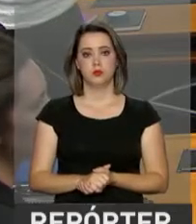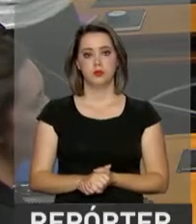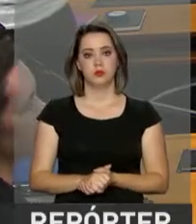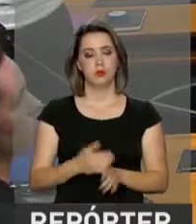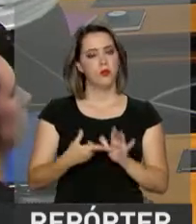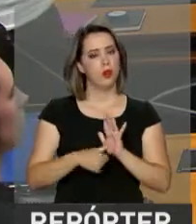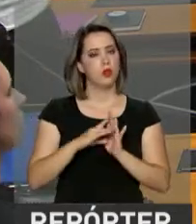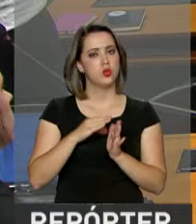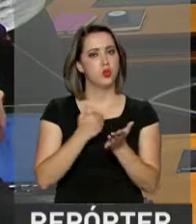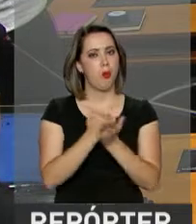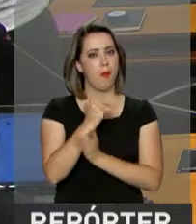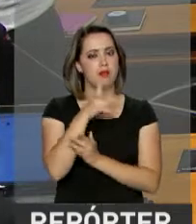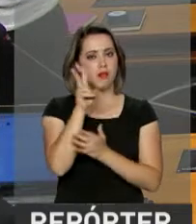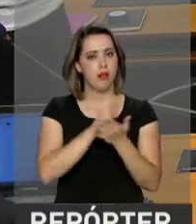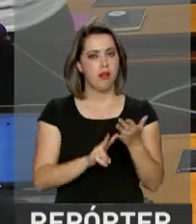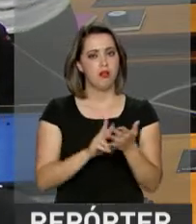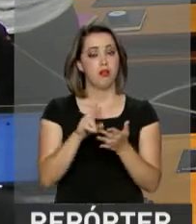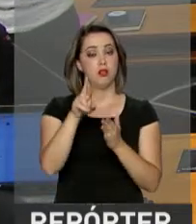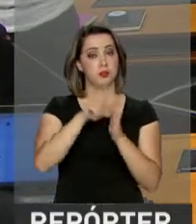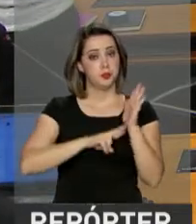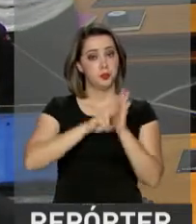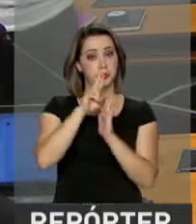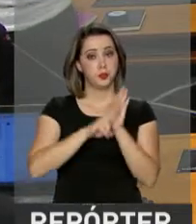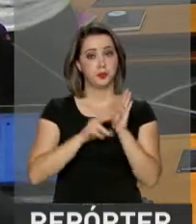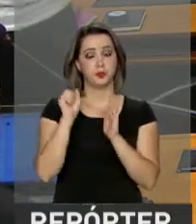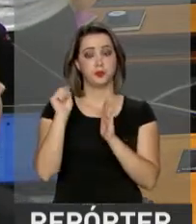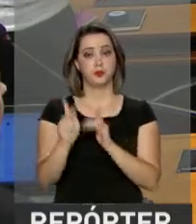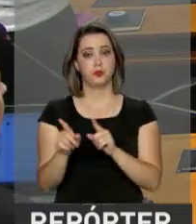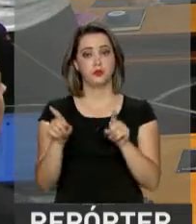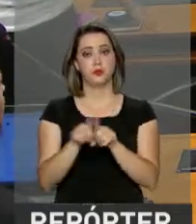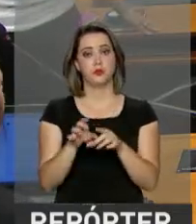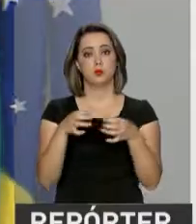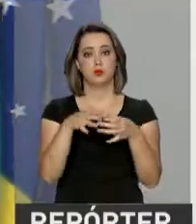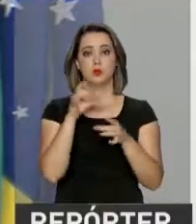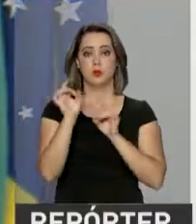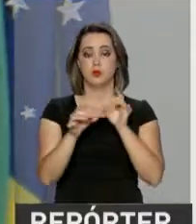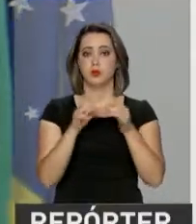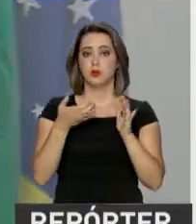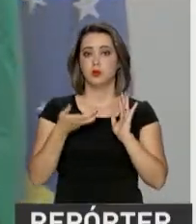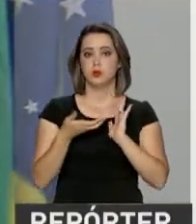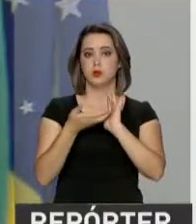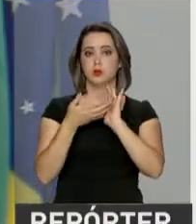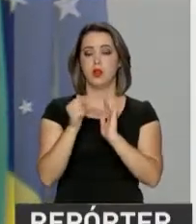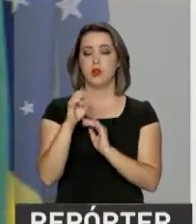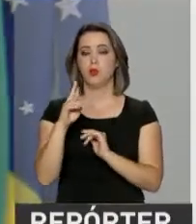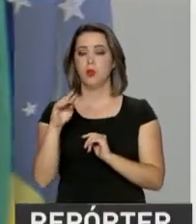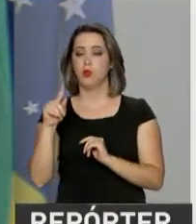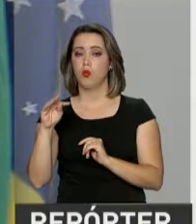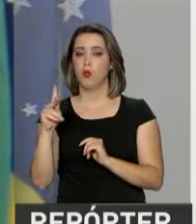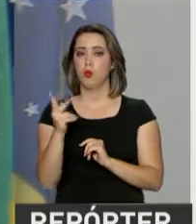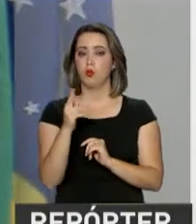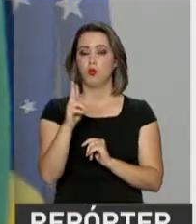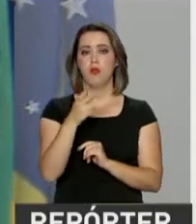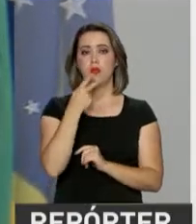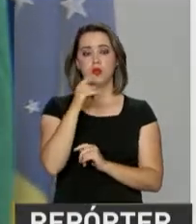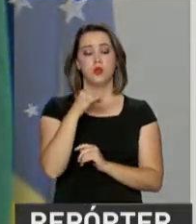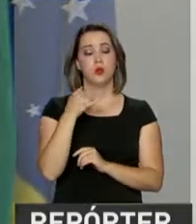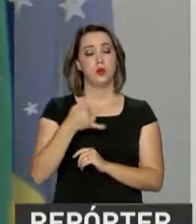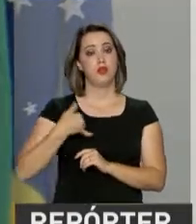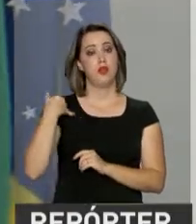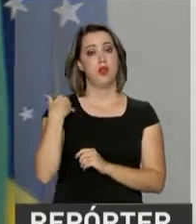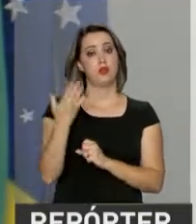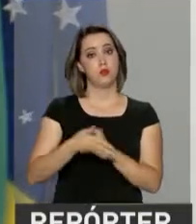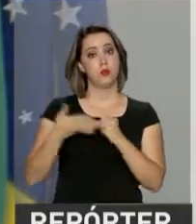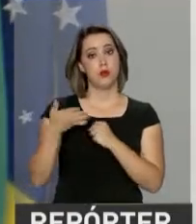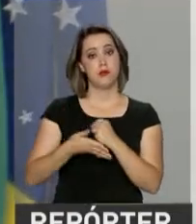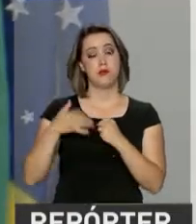Antes de começar a ler o relatório da reforma da Previdência na Comissão Especial da Câmara, o deputado Arthur Maia anunciou uma idade mínima para